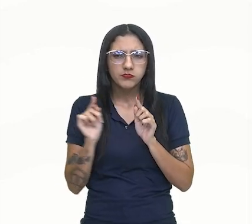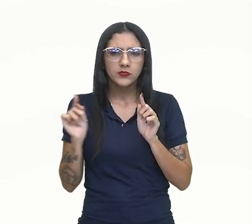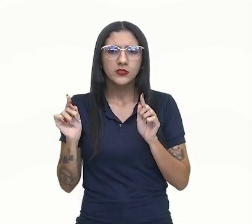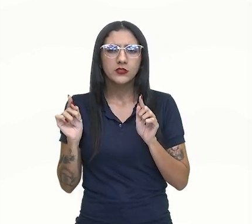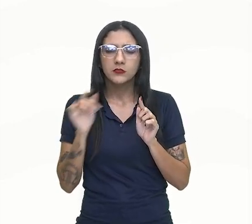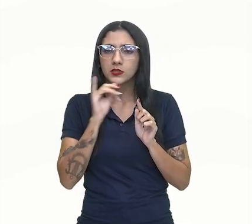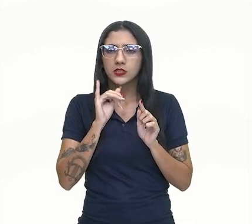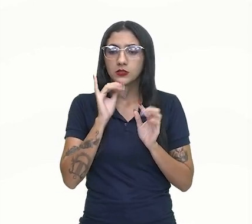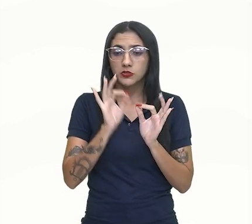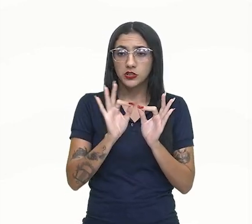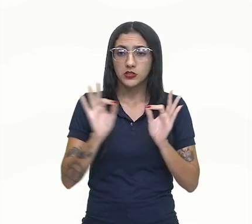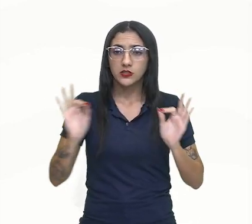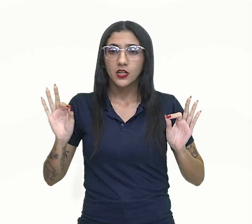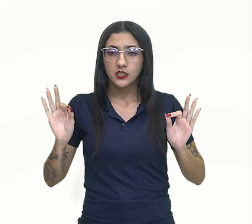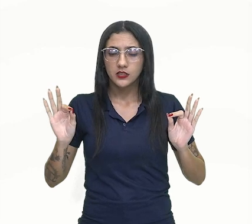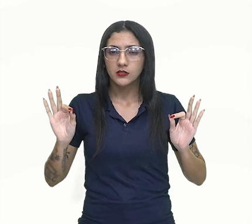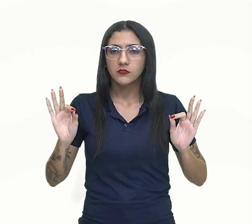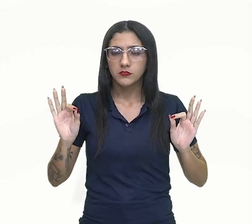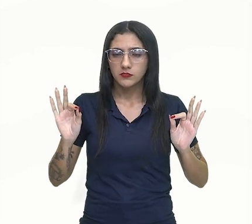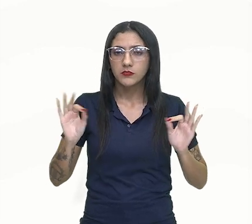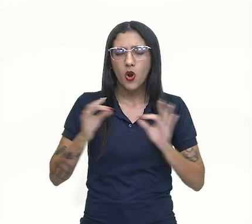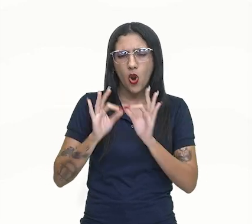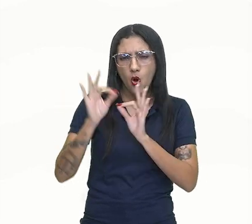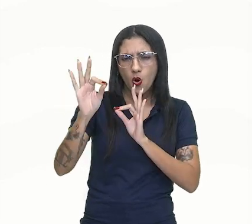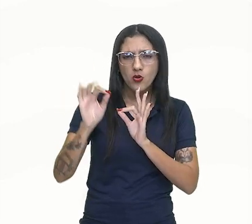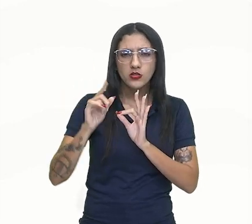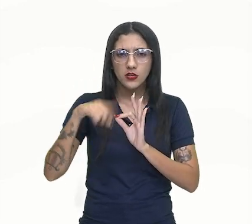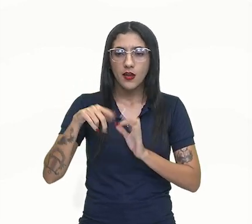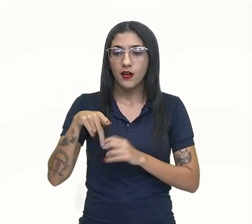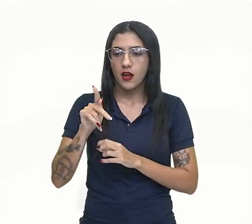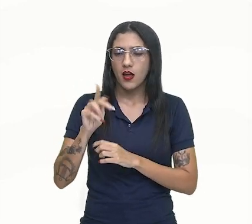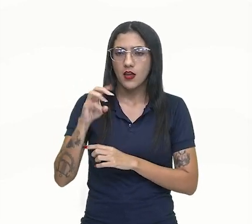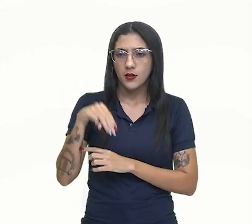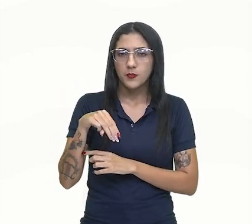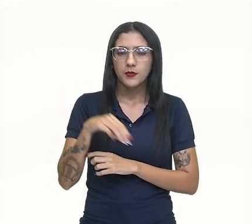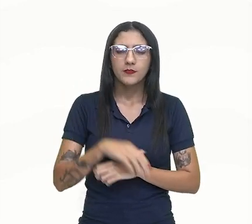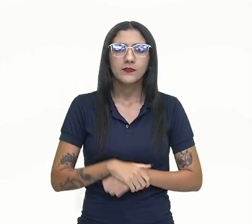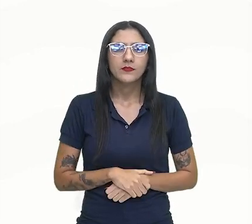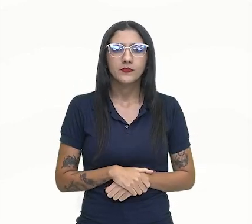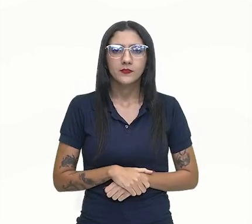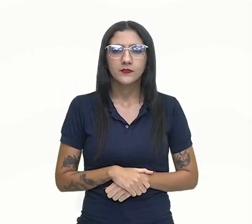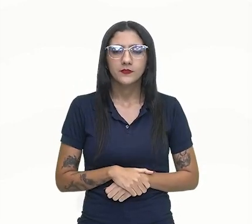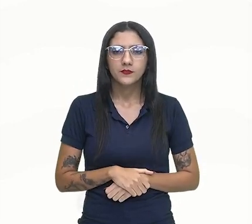distâncias, por exemplo, eu vou usar o quilômetro, tá bom? Bom, então,